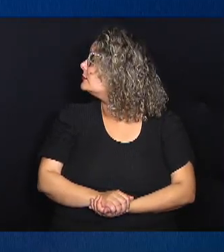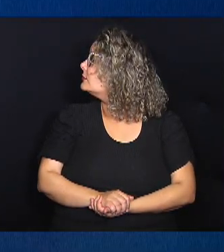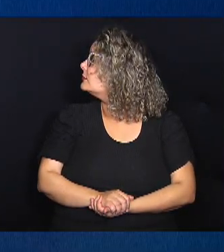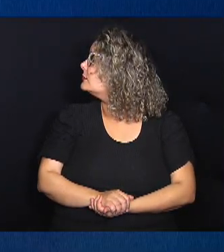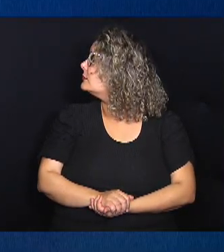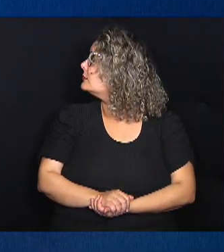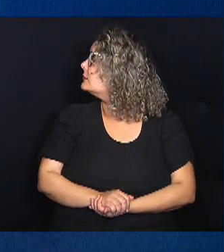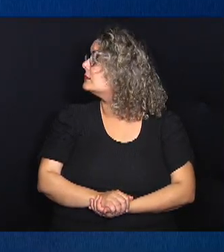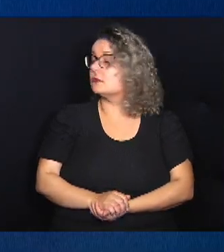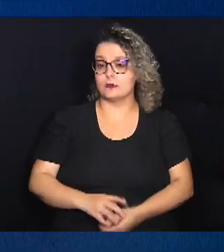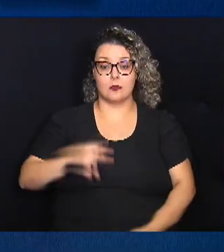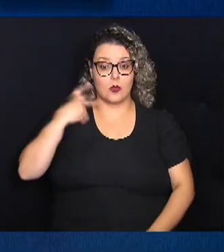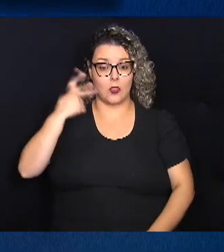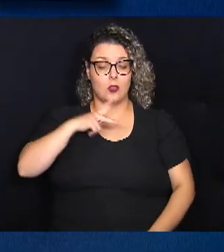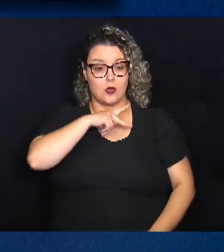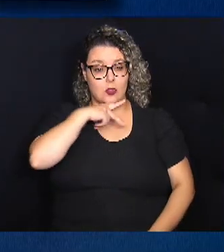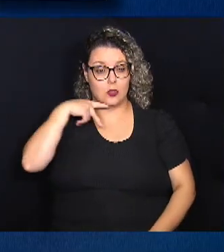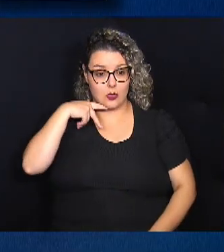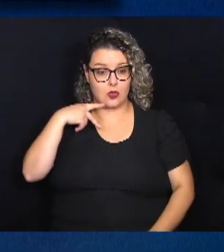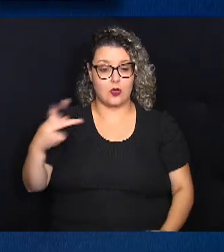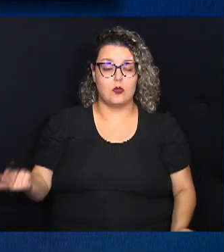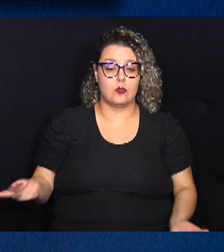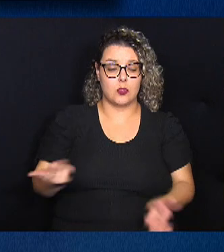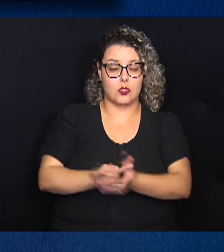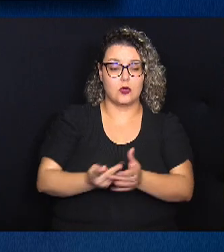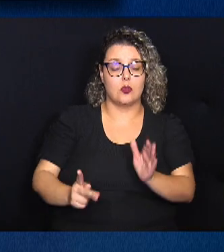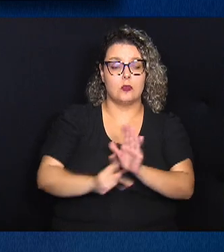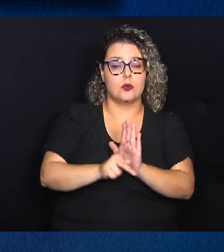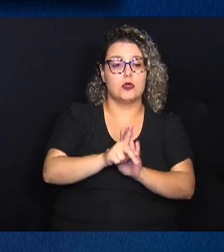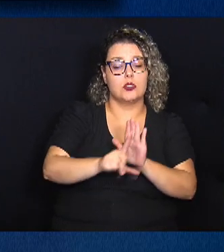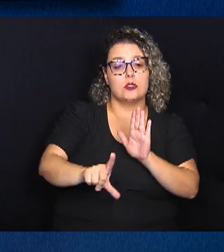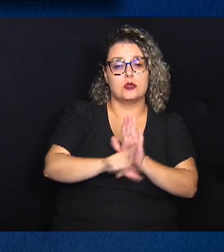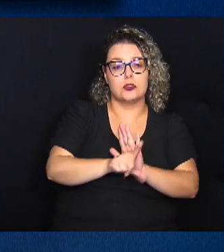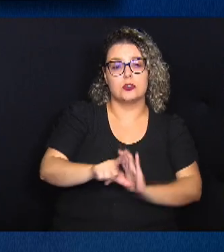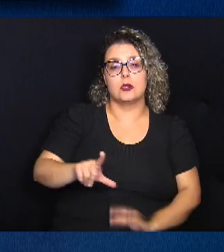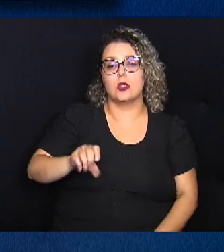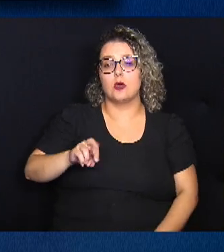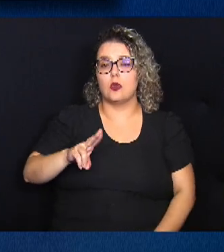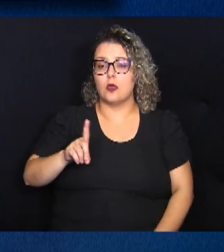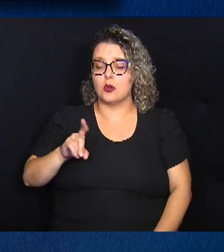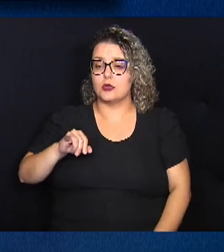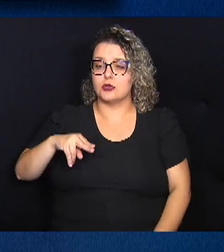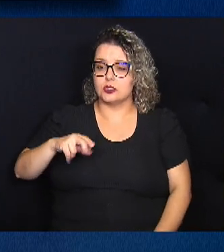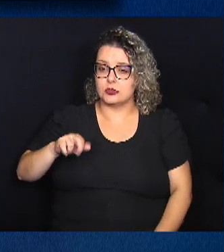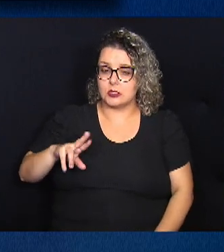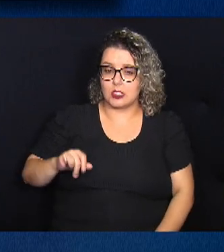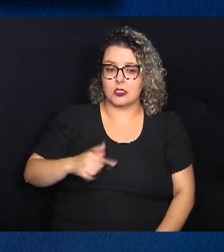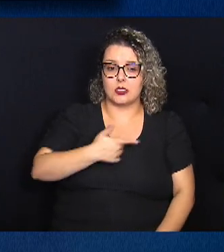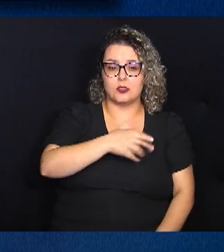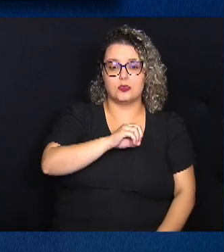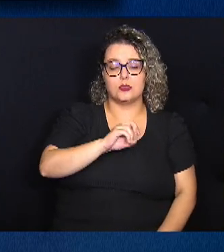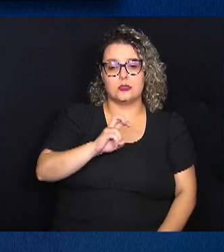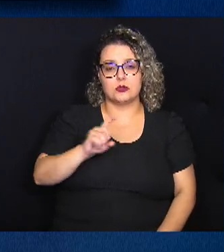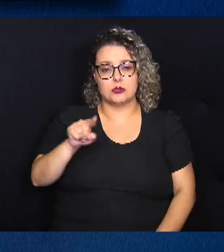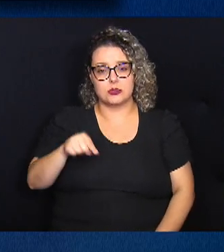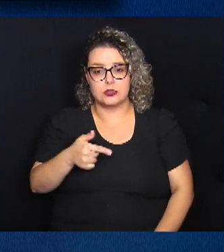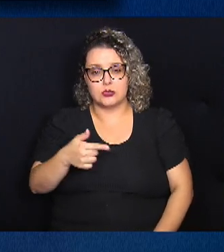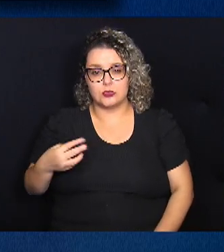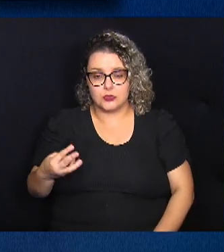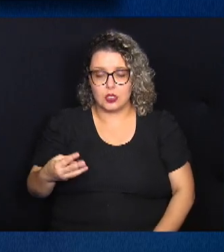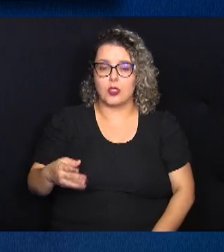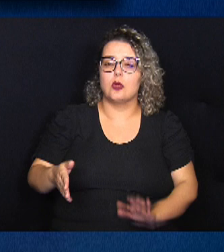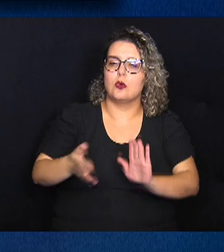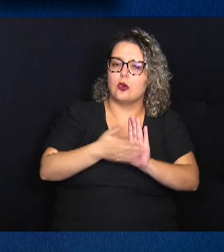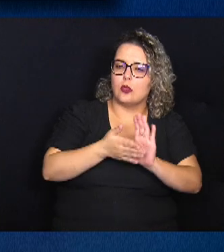O vereador Permínio Monteiro protocolou o projeto de lei ordinária 205 de 2023, que propõe